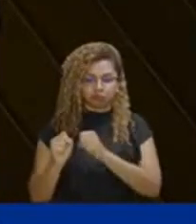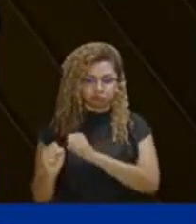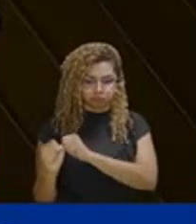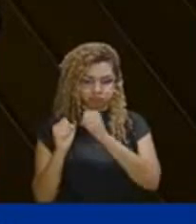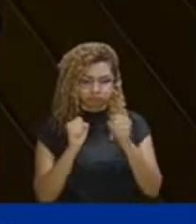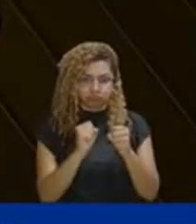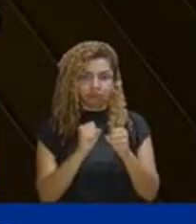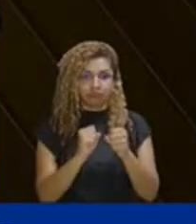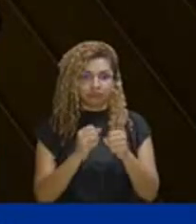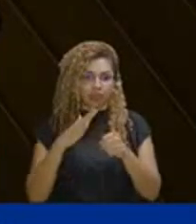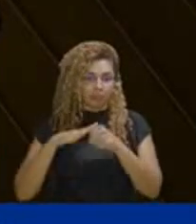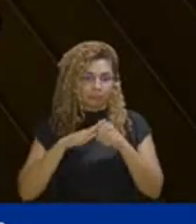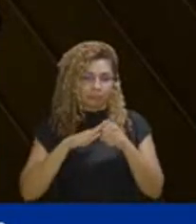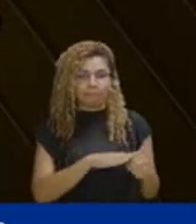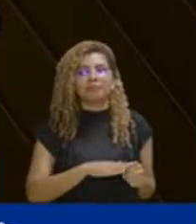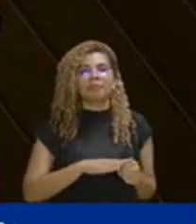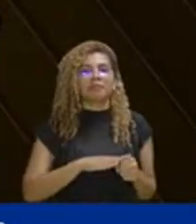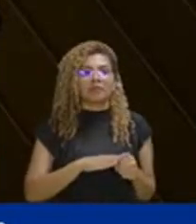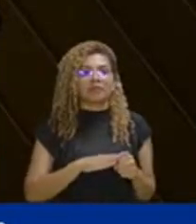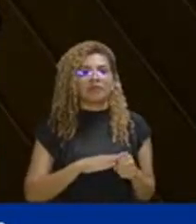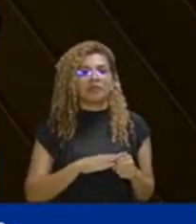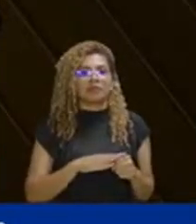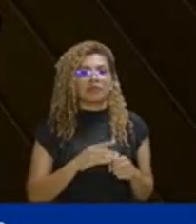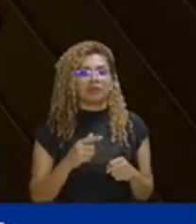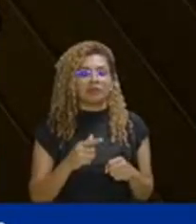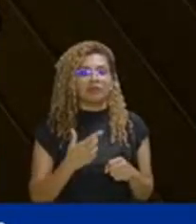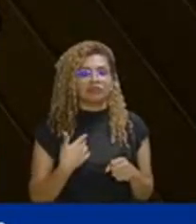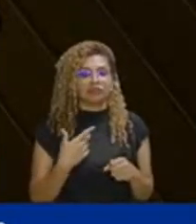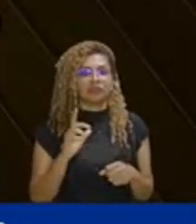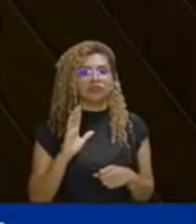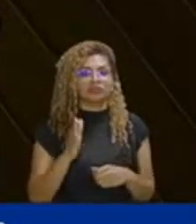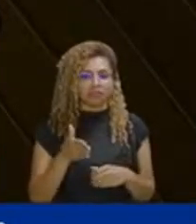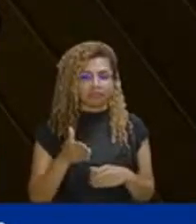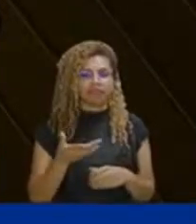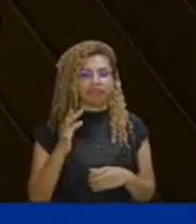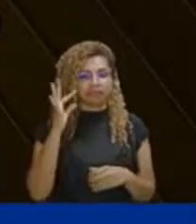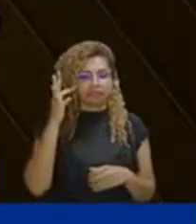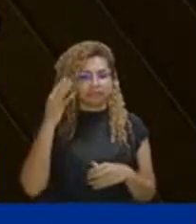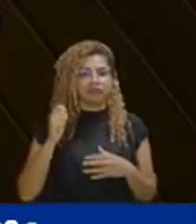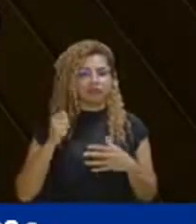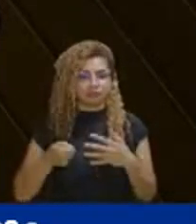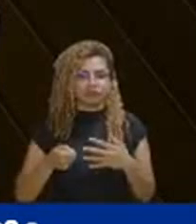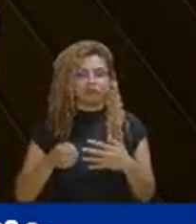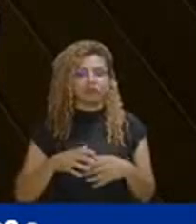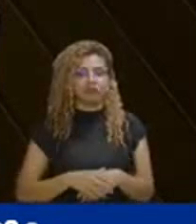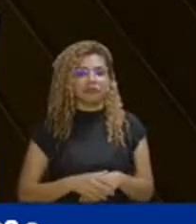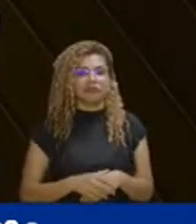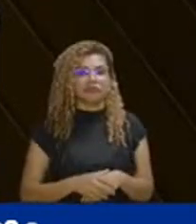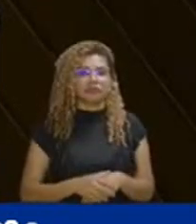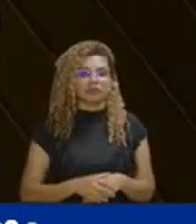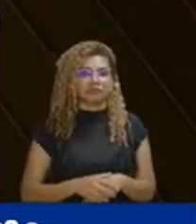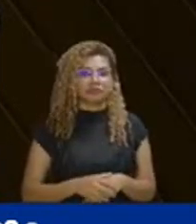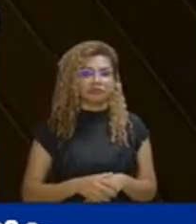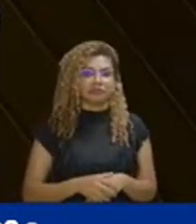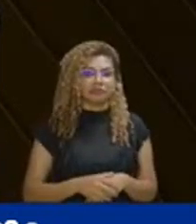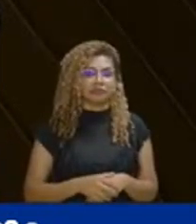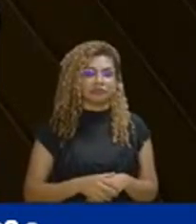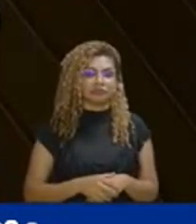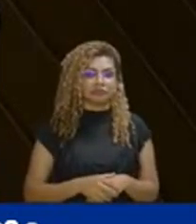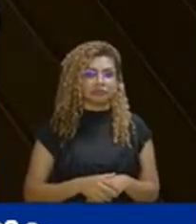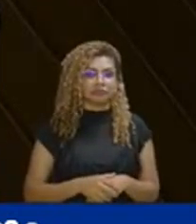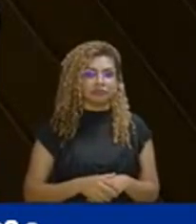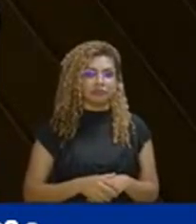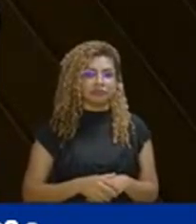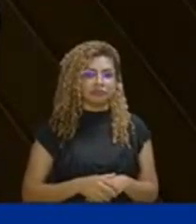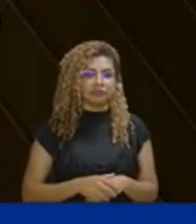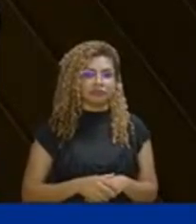TSE, restam mantidas as sanções decorrentes da captação ilícita de sufrágio, cassação do diploma de suplente e a